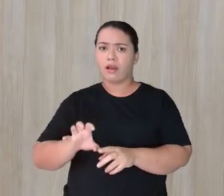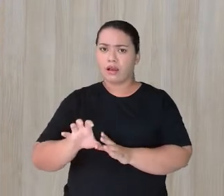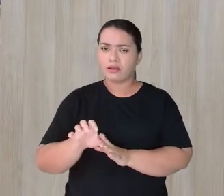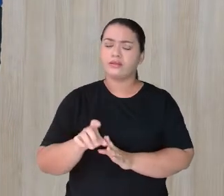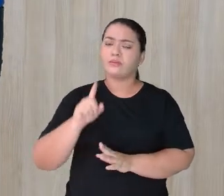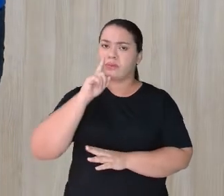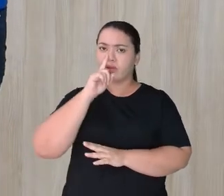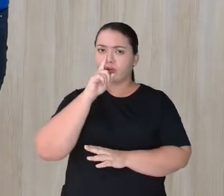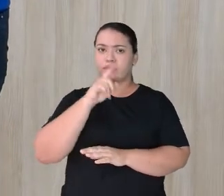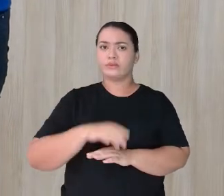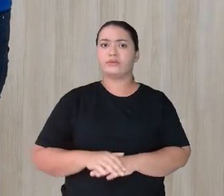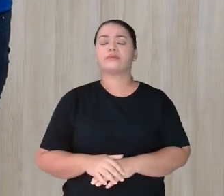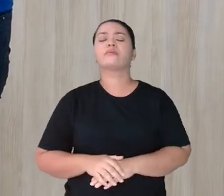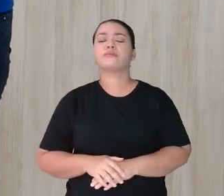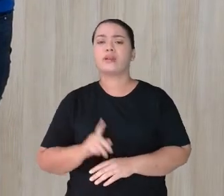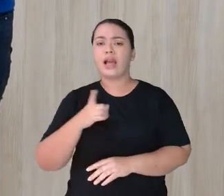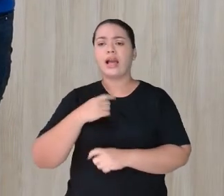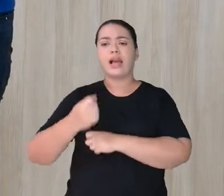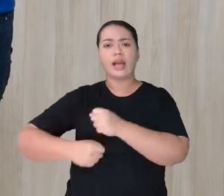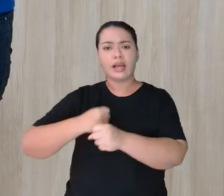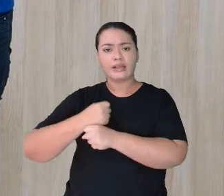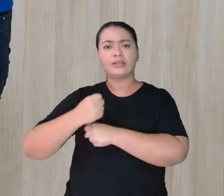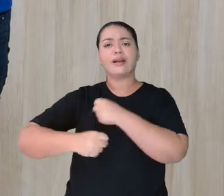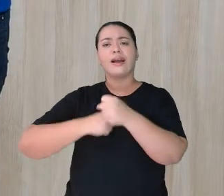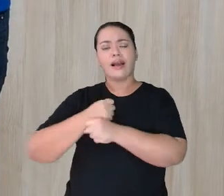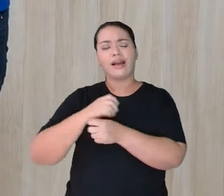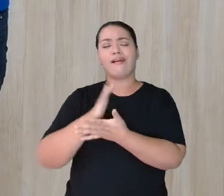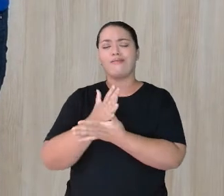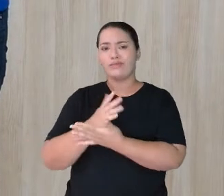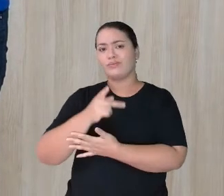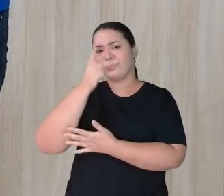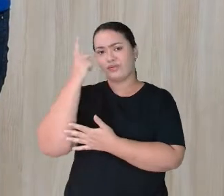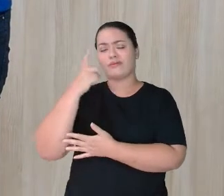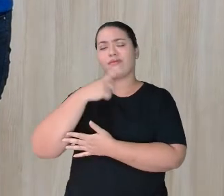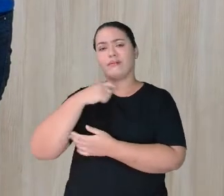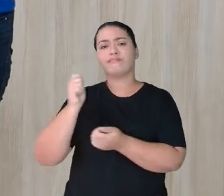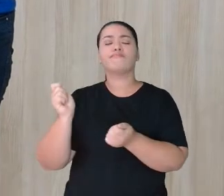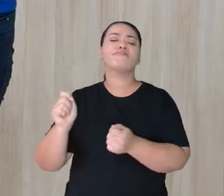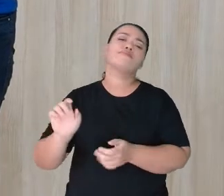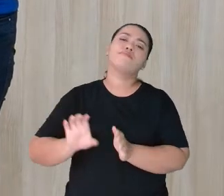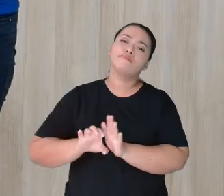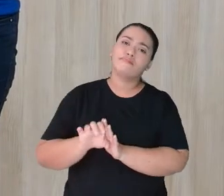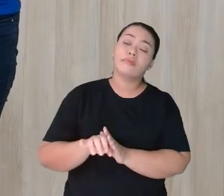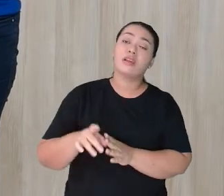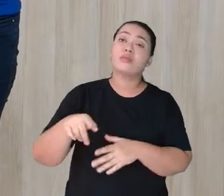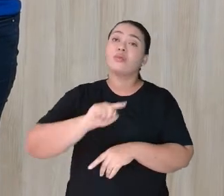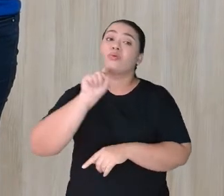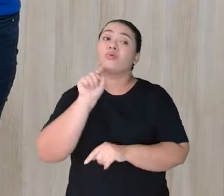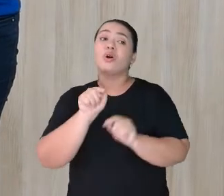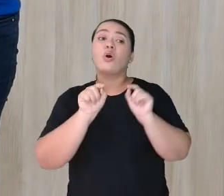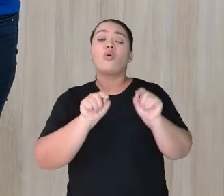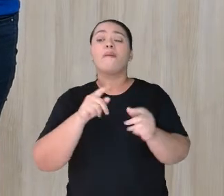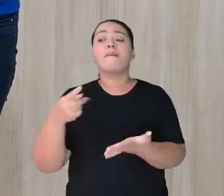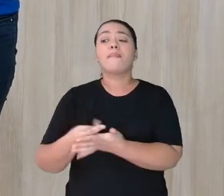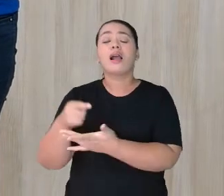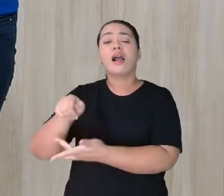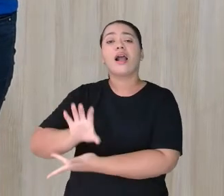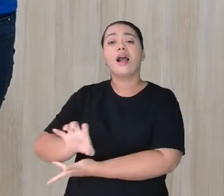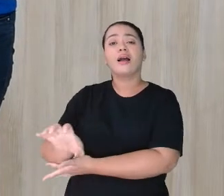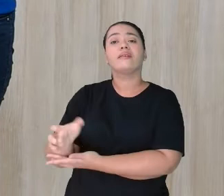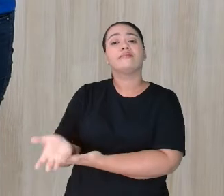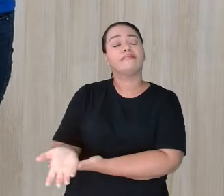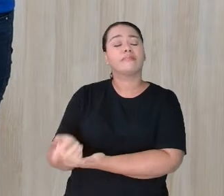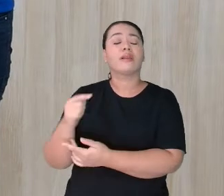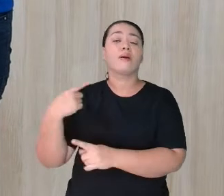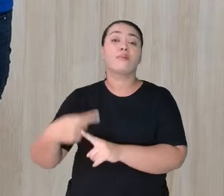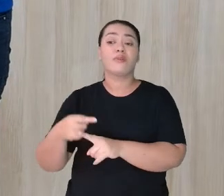pessoas são acometidas por ano, não é? Alguns fatores podem acontecer, ninguém sabe especificamente, porque ele também é um câncer